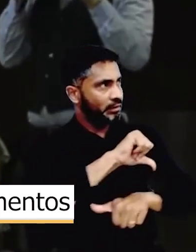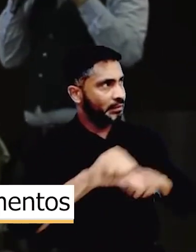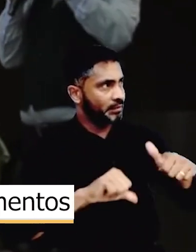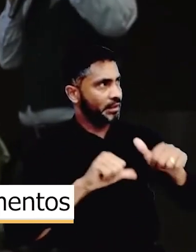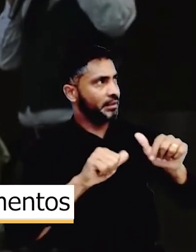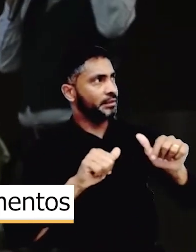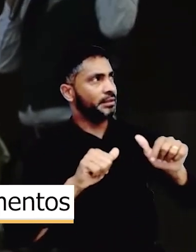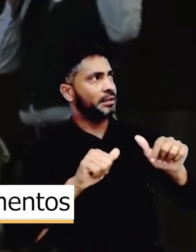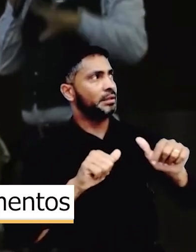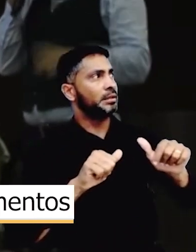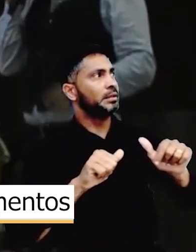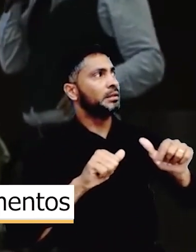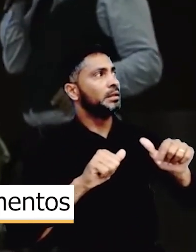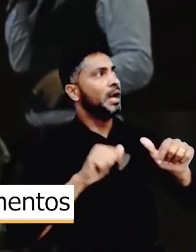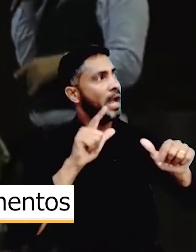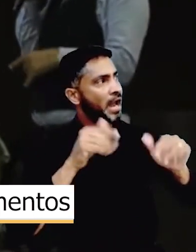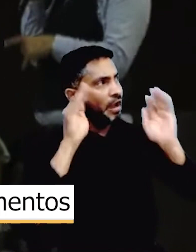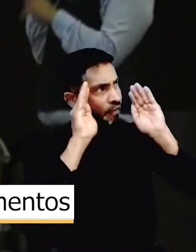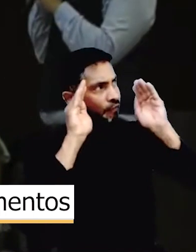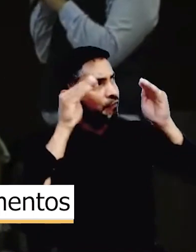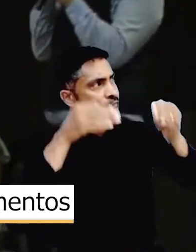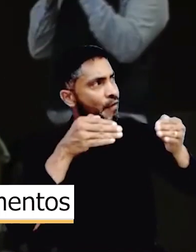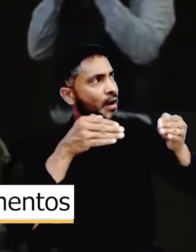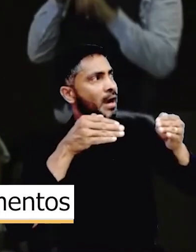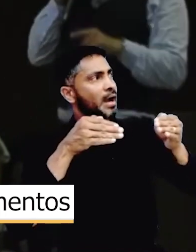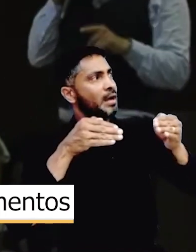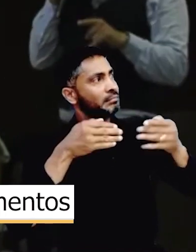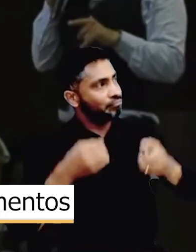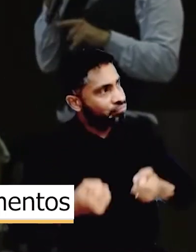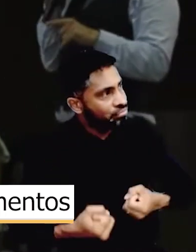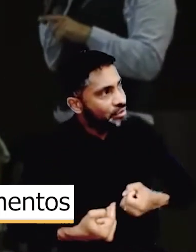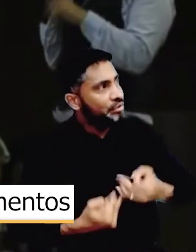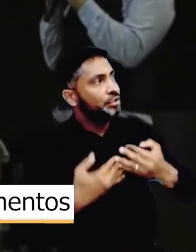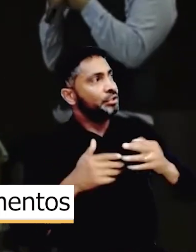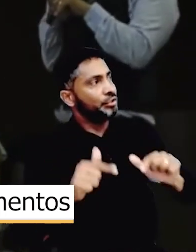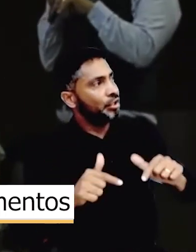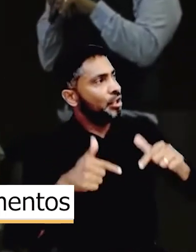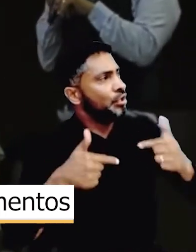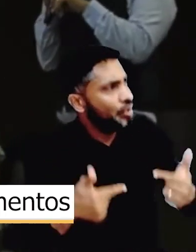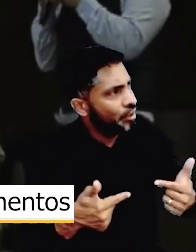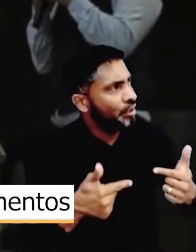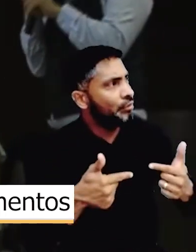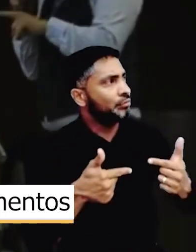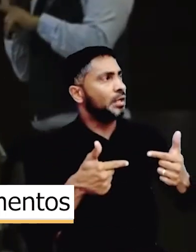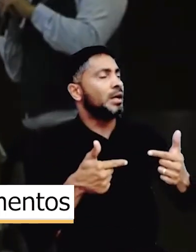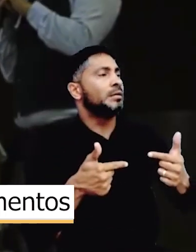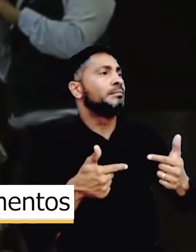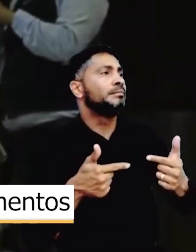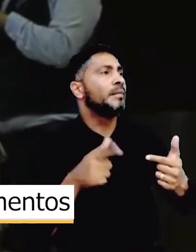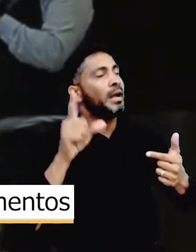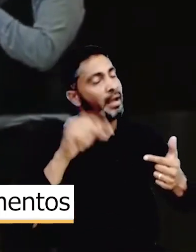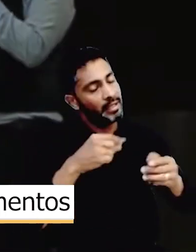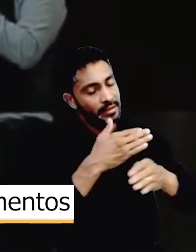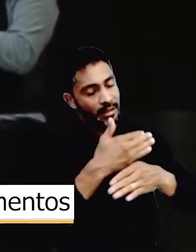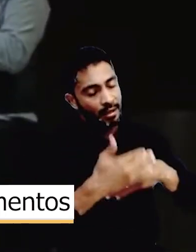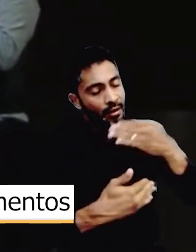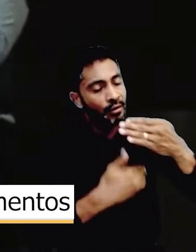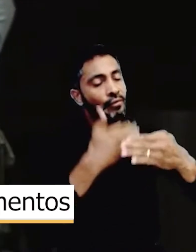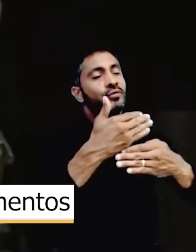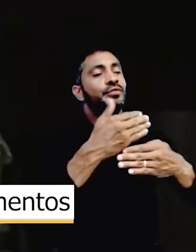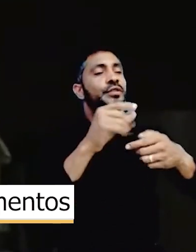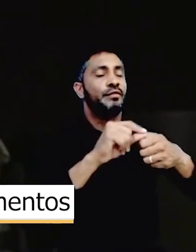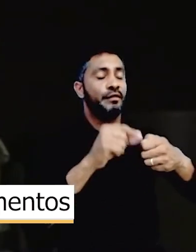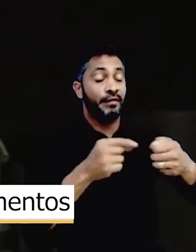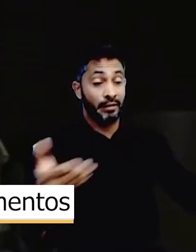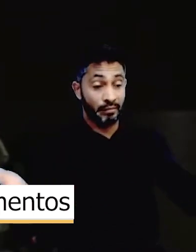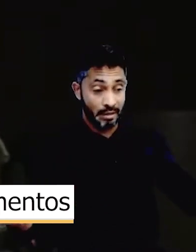antigo. Eu não tinha que lutar com o que ficou para trás, mas em construir o novo. E aqui, essa construção do que foi feito